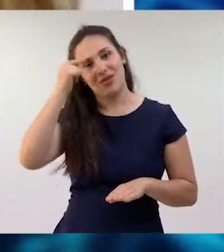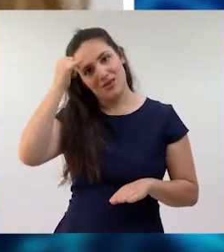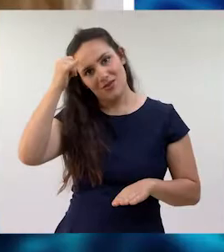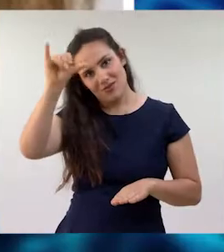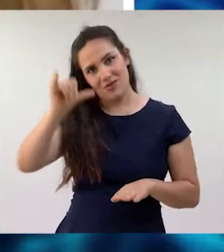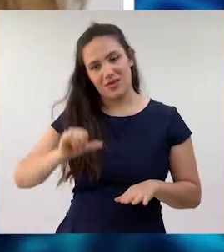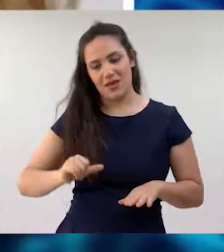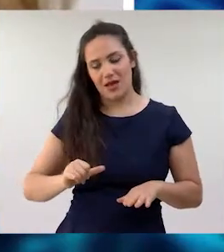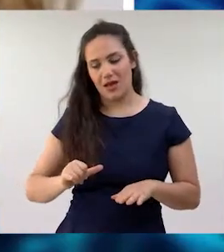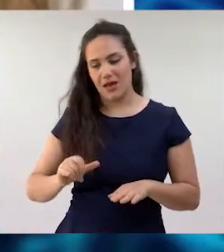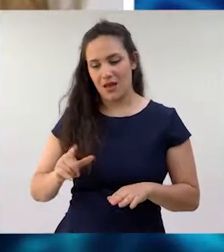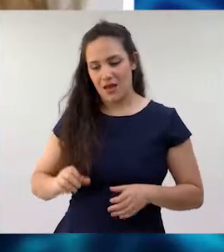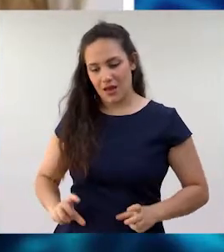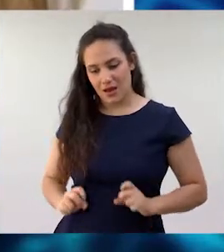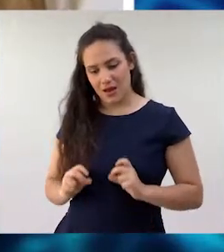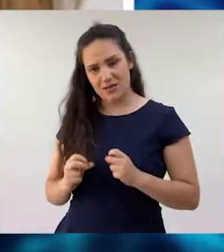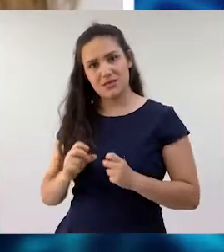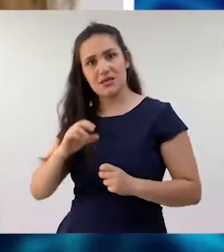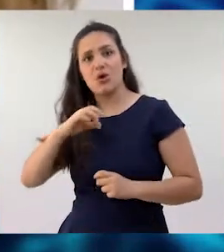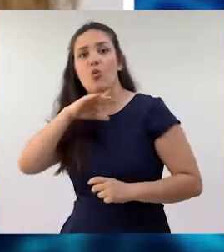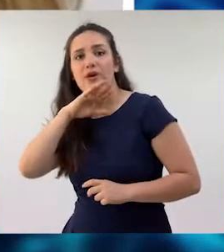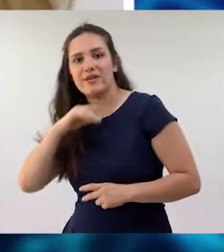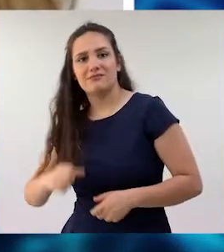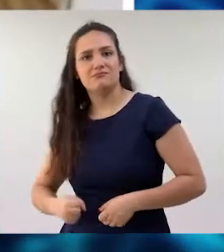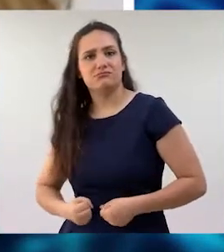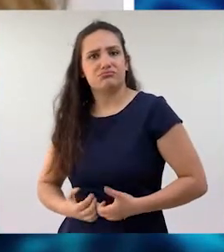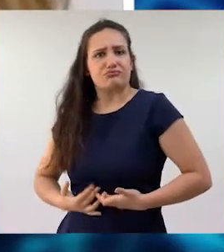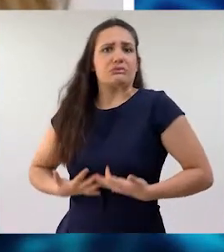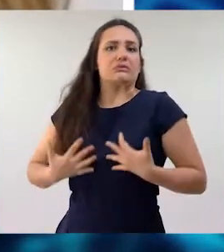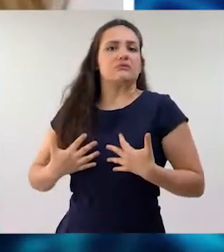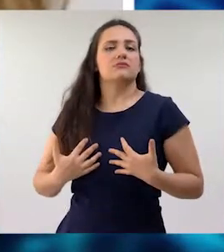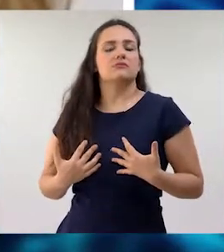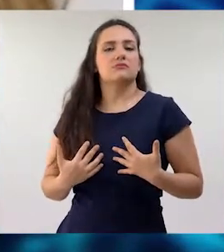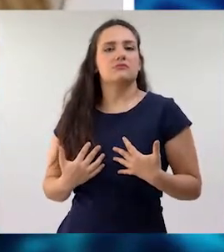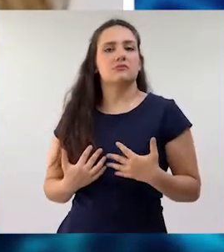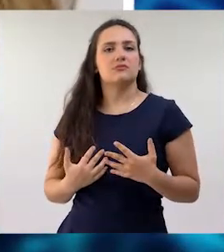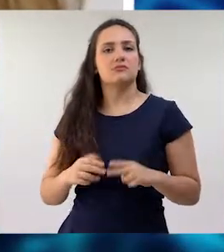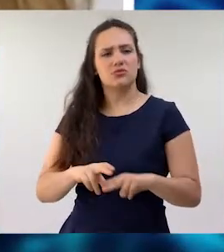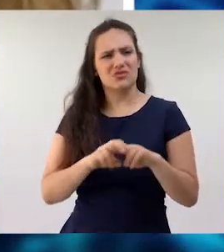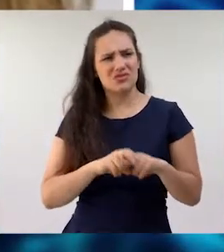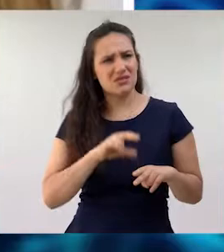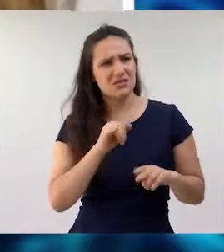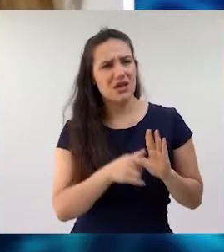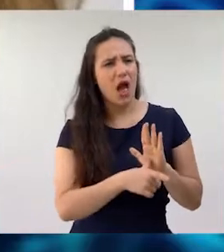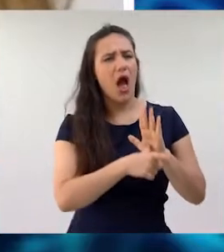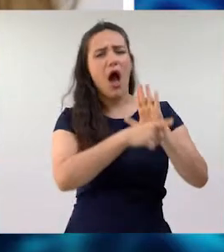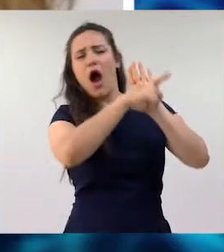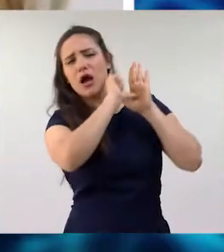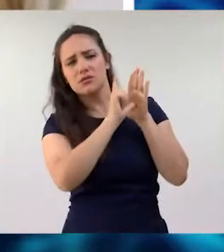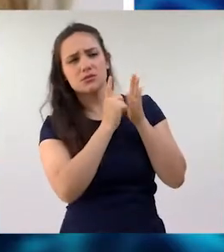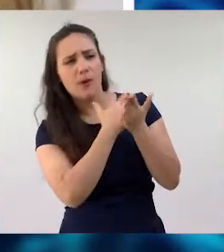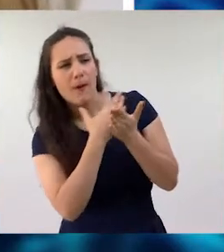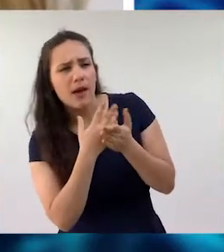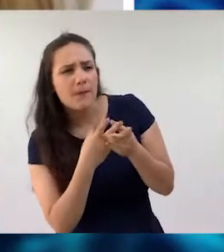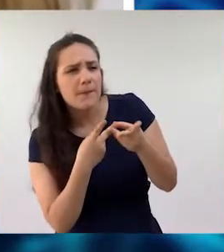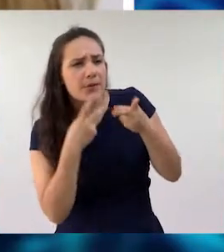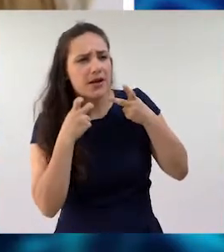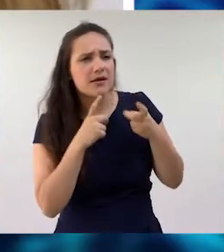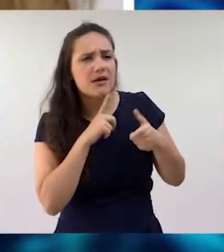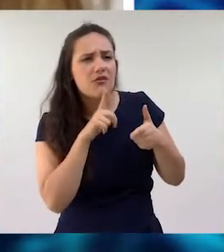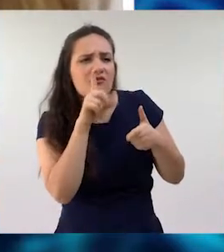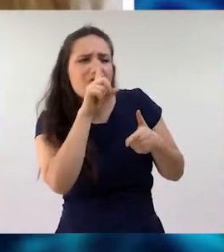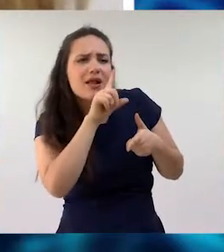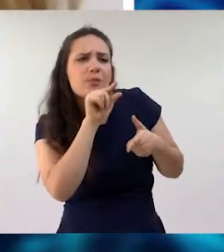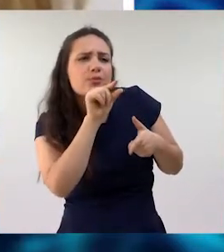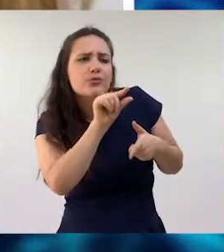tratar e evitar a progressão para o câncer de intestino. Então, se a gente detecta essa lesão numa fase inicial, que